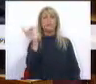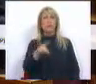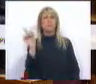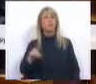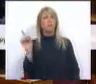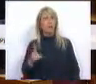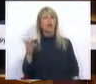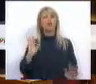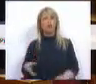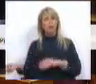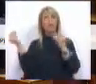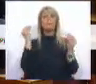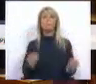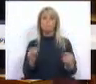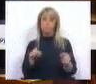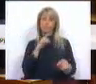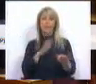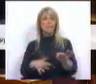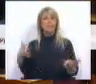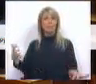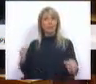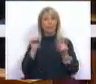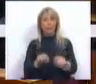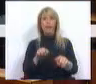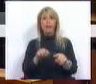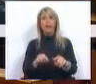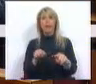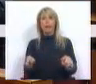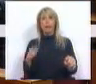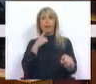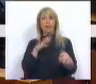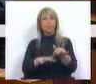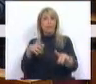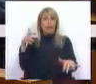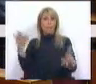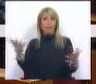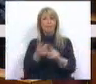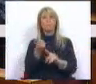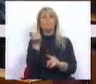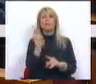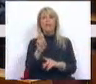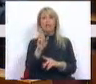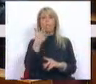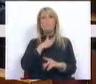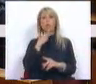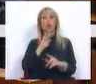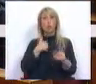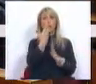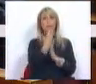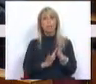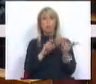apresentou nesta Assembleia, nesta Câmara, a questão de que as taxas moderadoras, os diplomas que foram